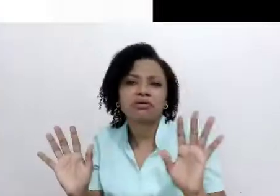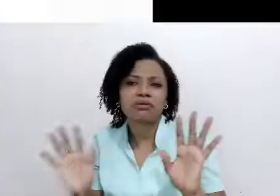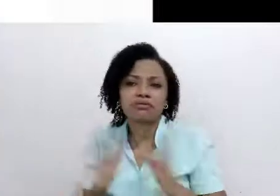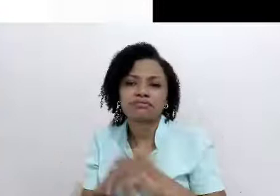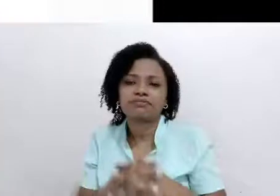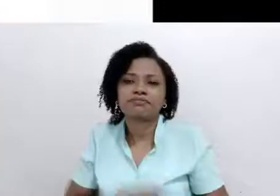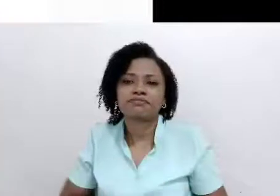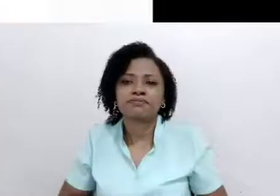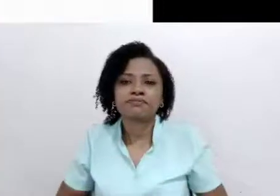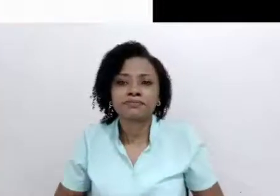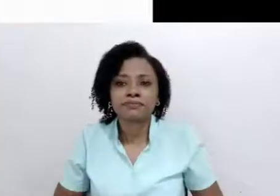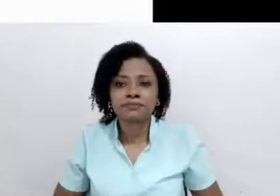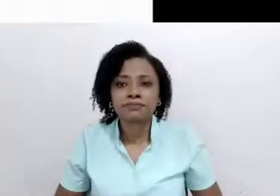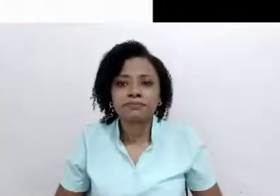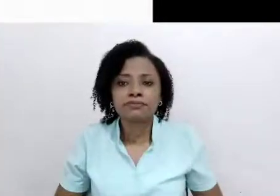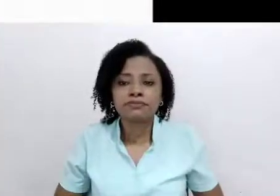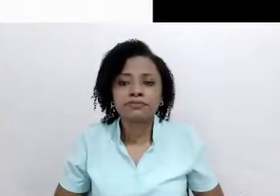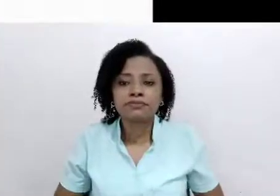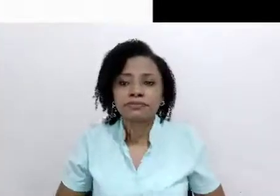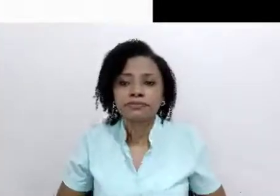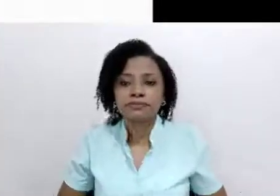iluminada, certo?